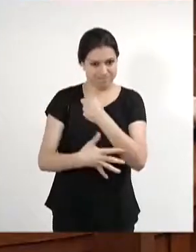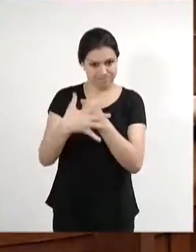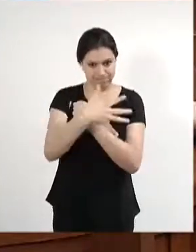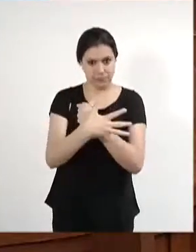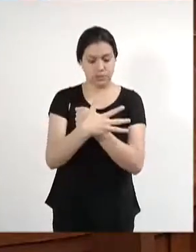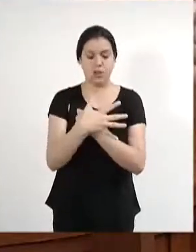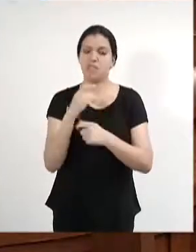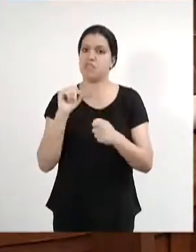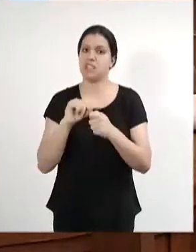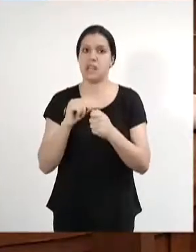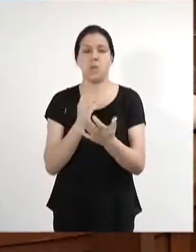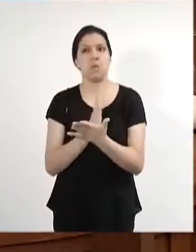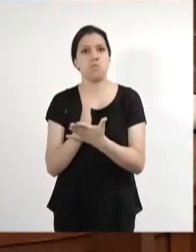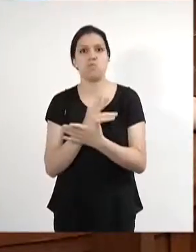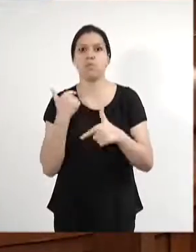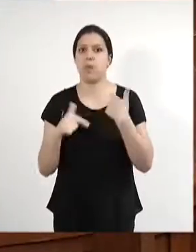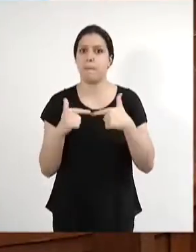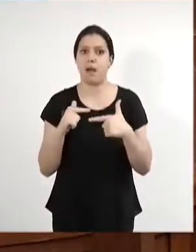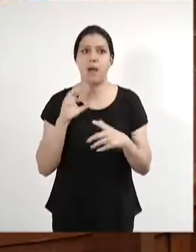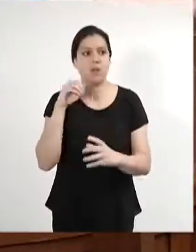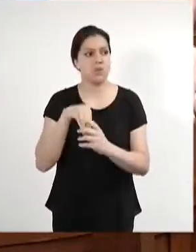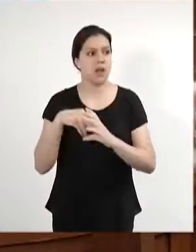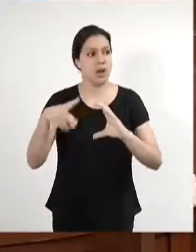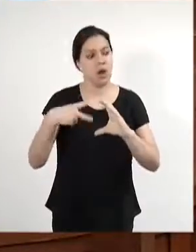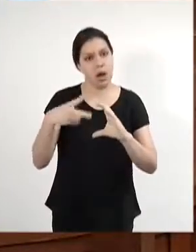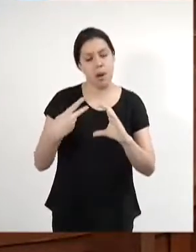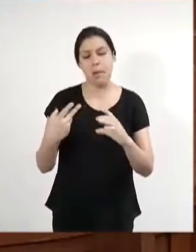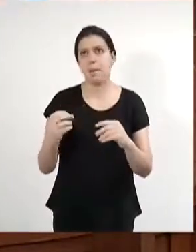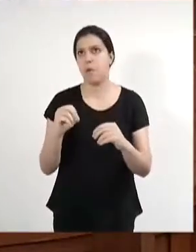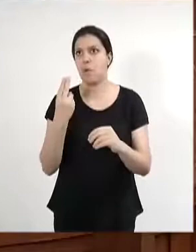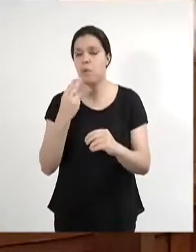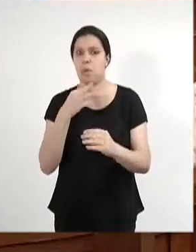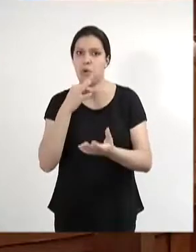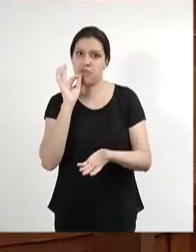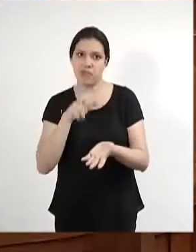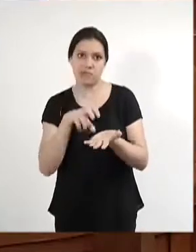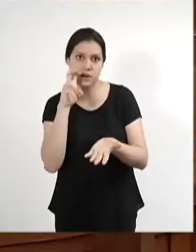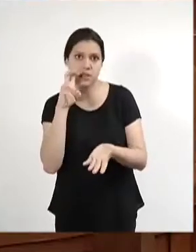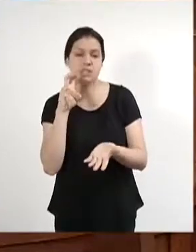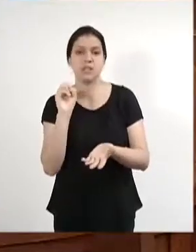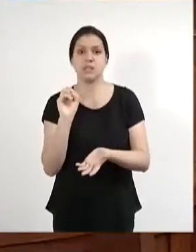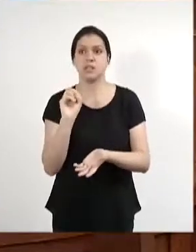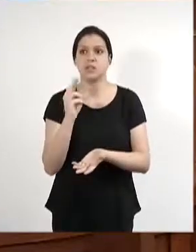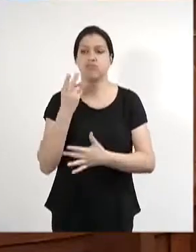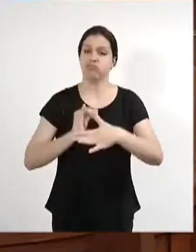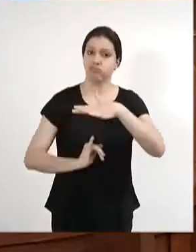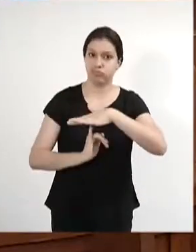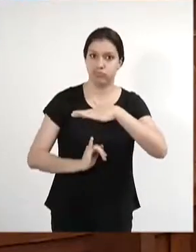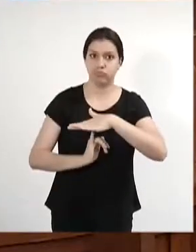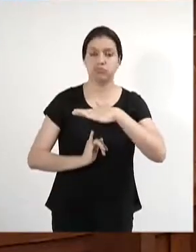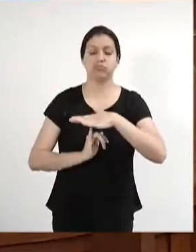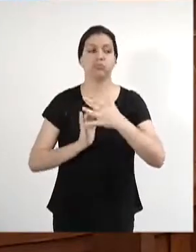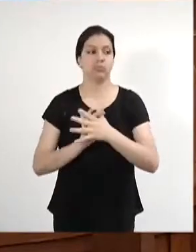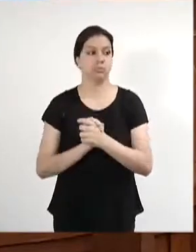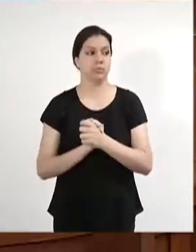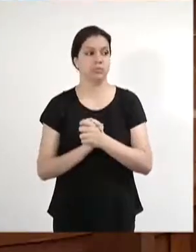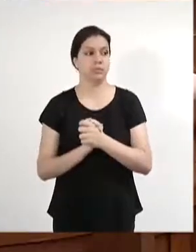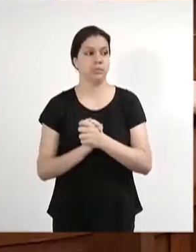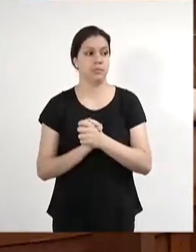ação nas câmaras, um café da manhã, em instituições,